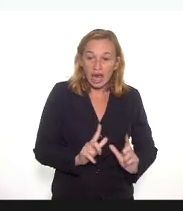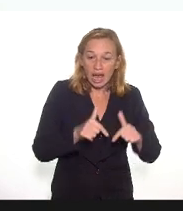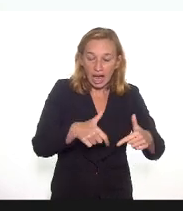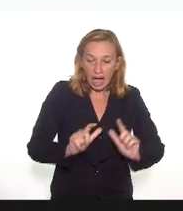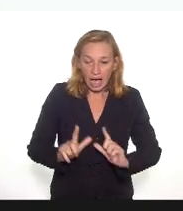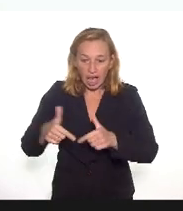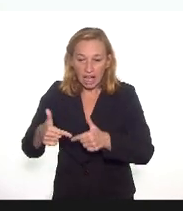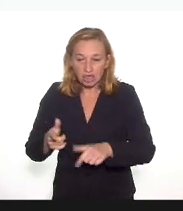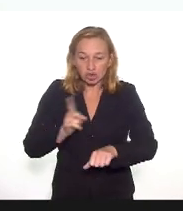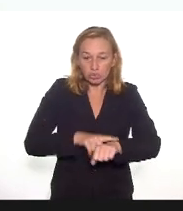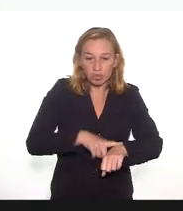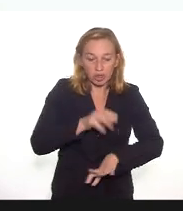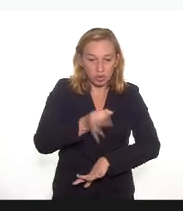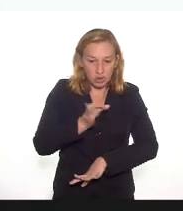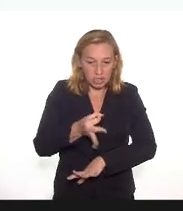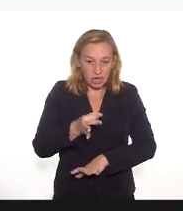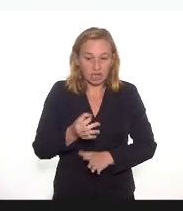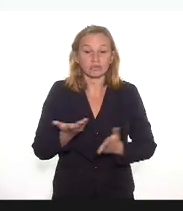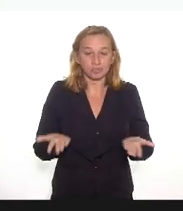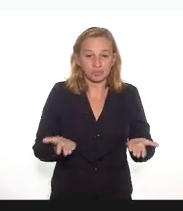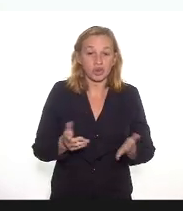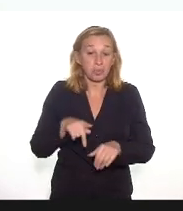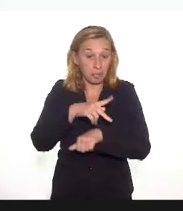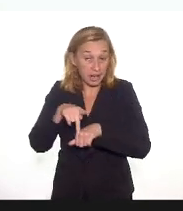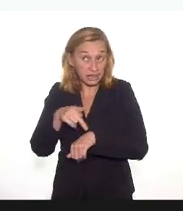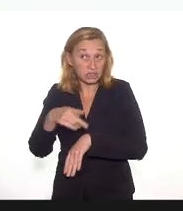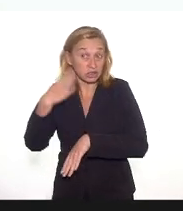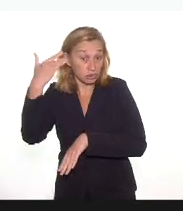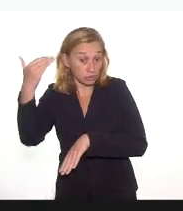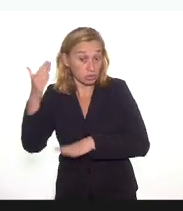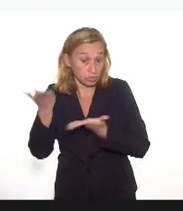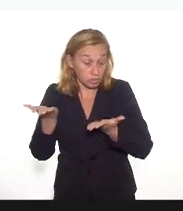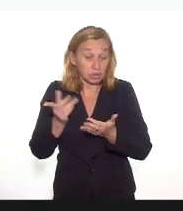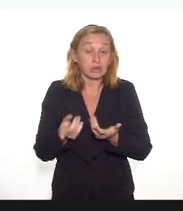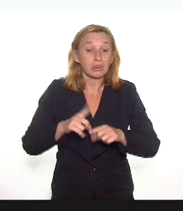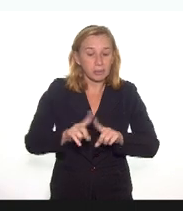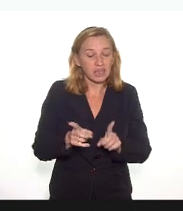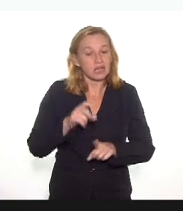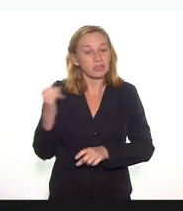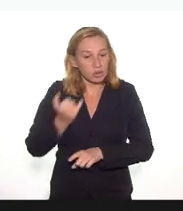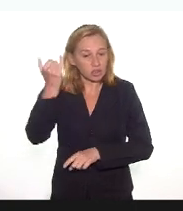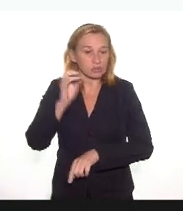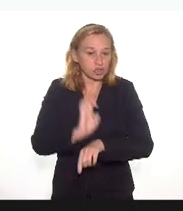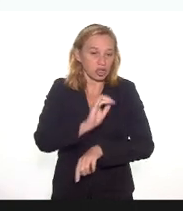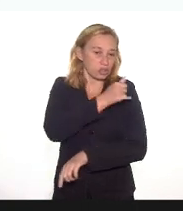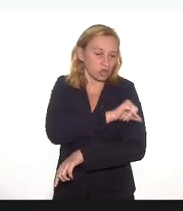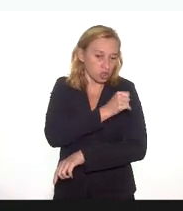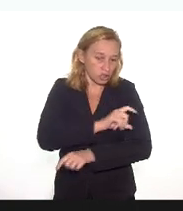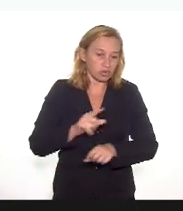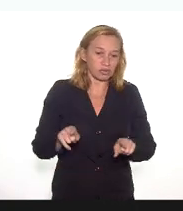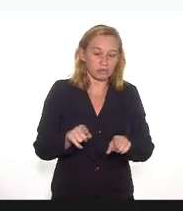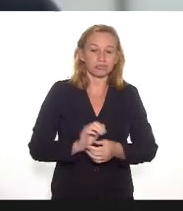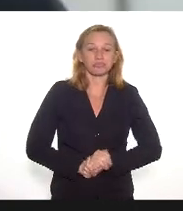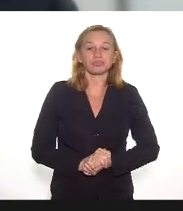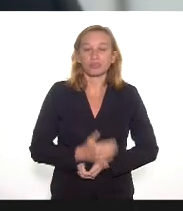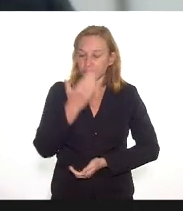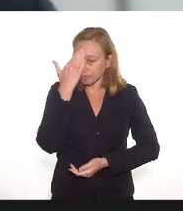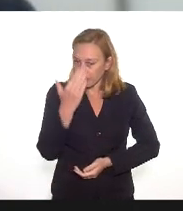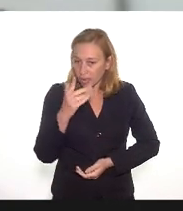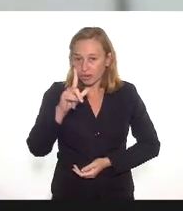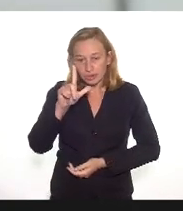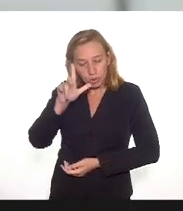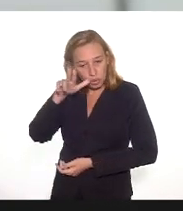ser bem estudado, mas é uma iniciativa muito importante para o estado do Rio de Janeiro. Obrigado,